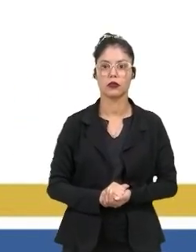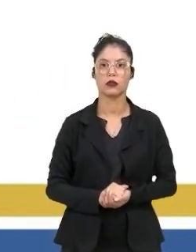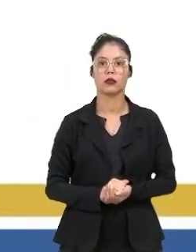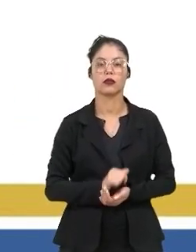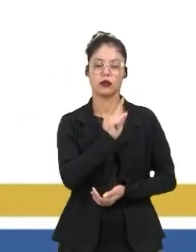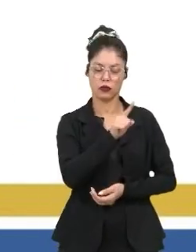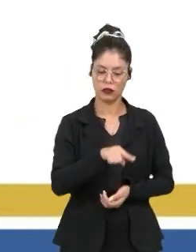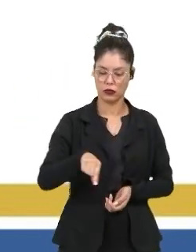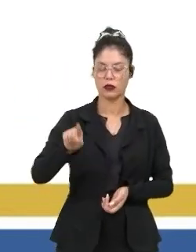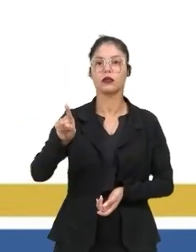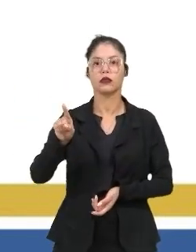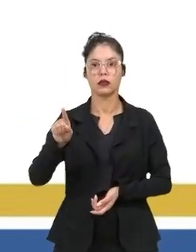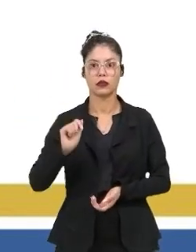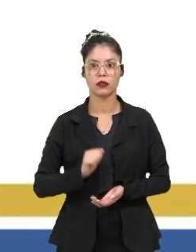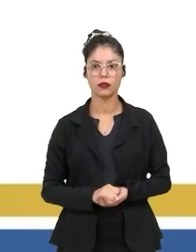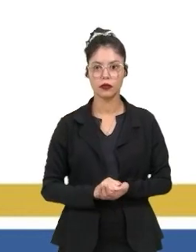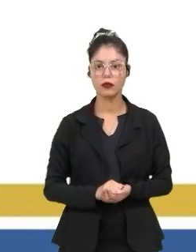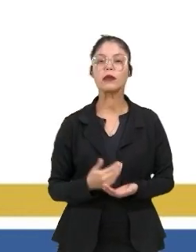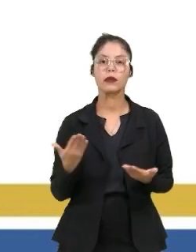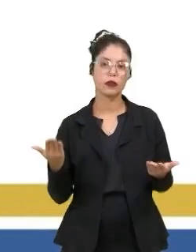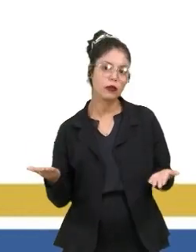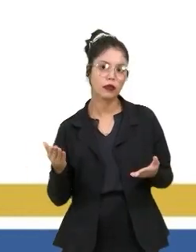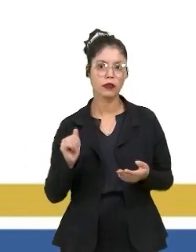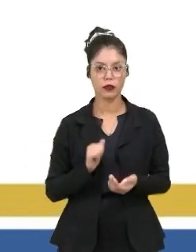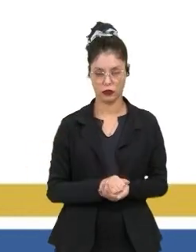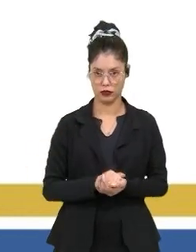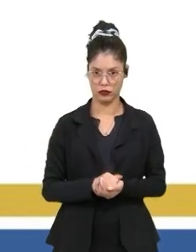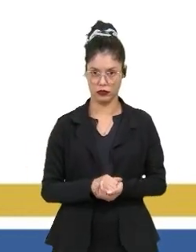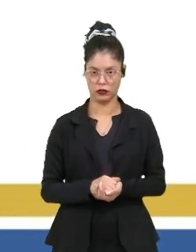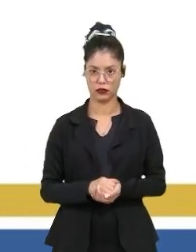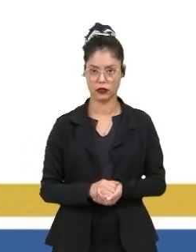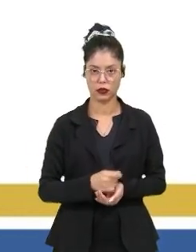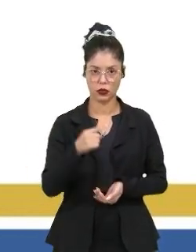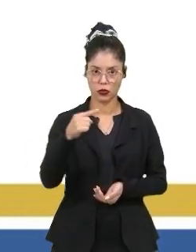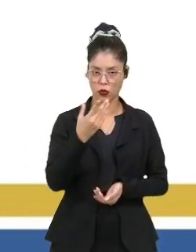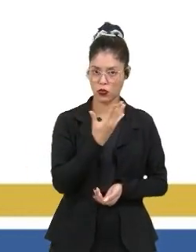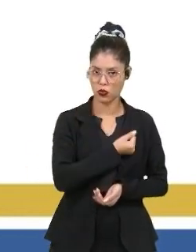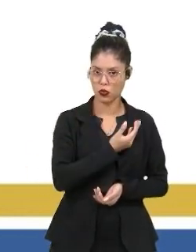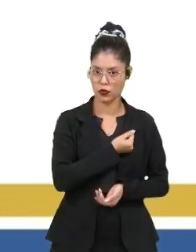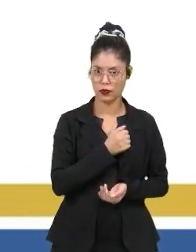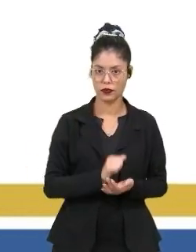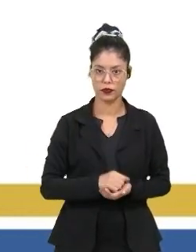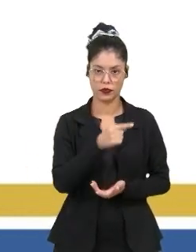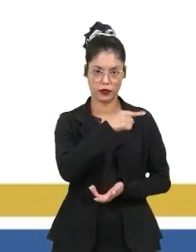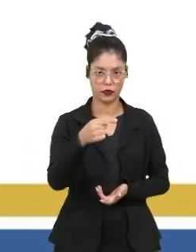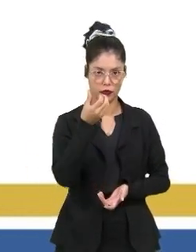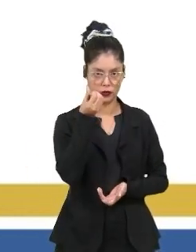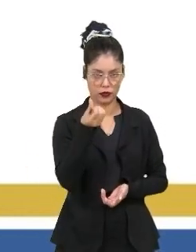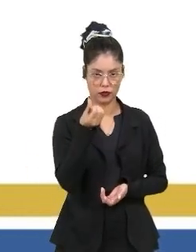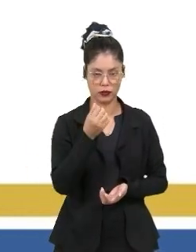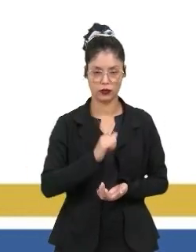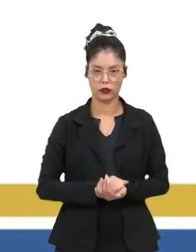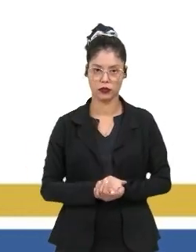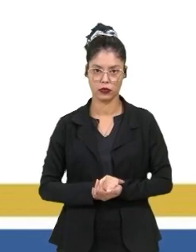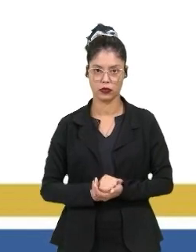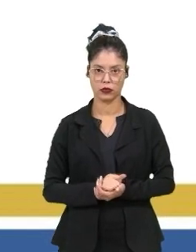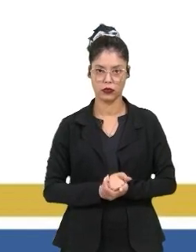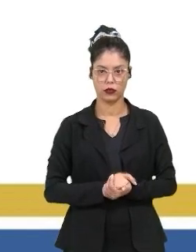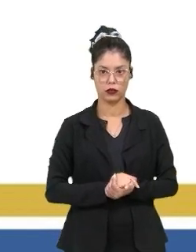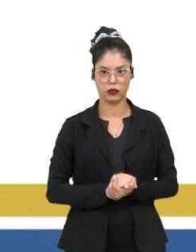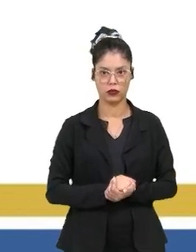andar uma casa para a esquerda. Então, ele vai andar para um número negativo. Se era menos 5, agora temos menos